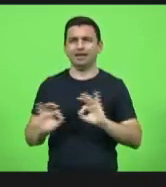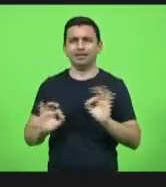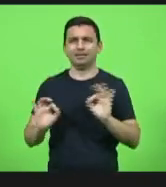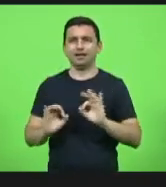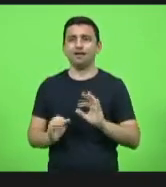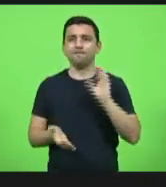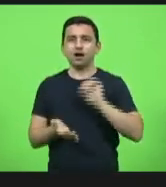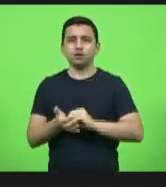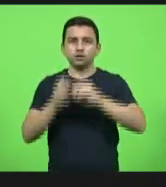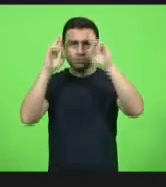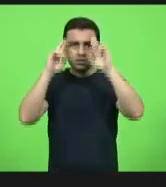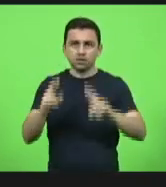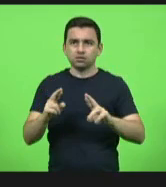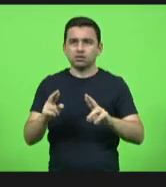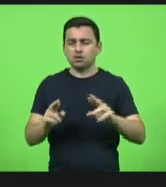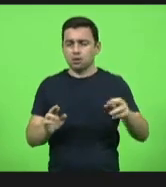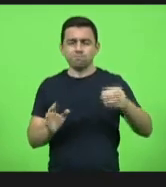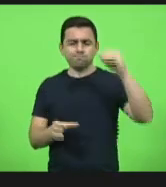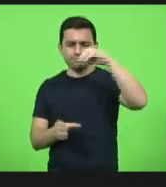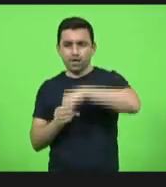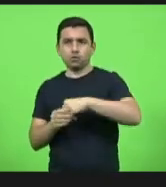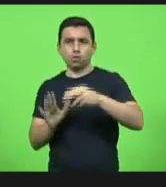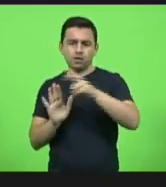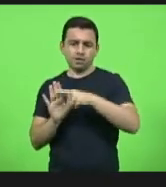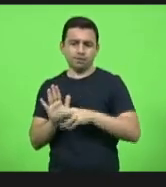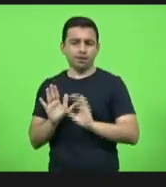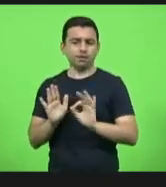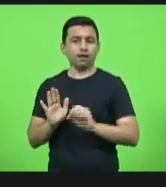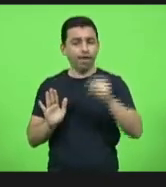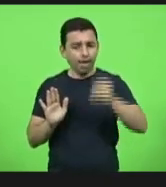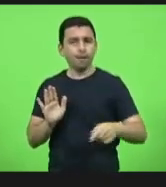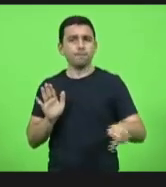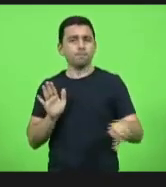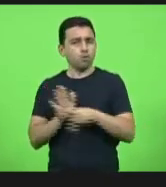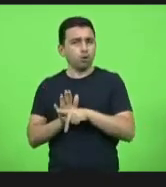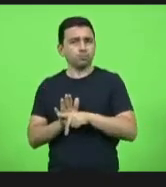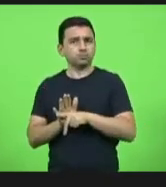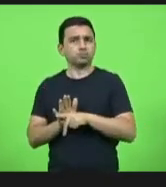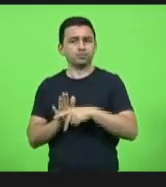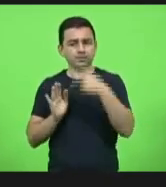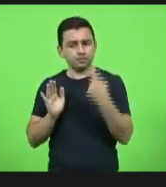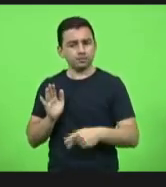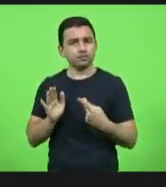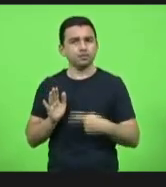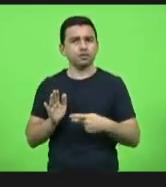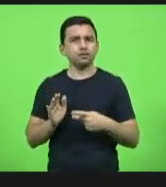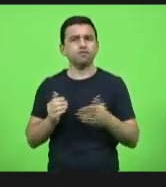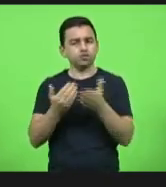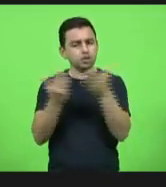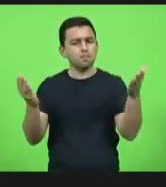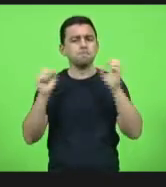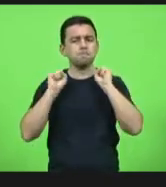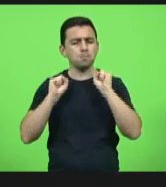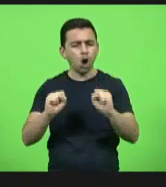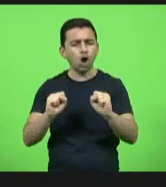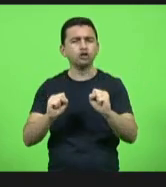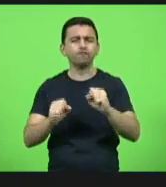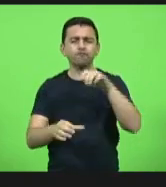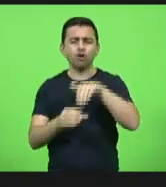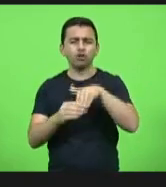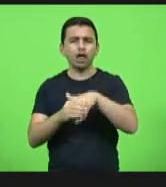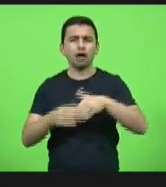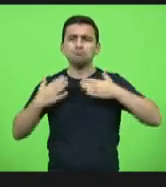de respeito, não estava no regimento. Isso é regimental, porque não é falta de respeito. Os senhores podem votar